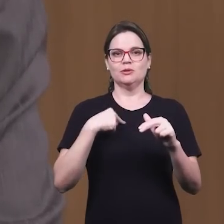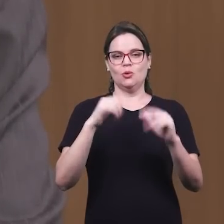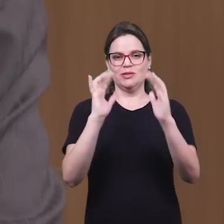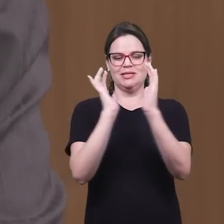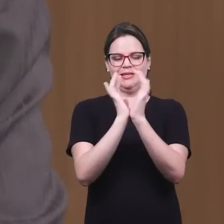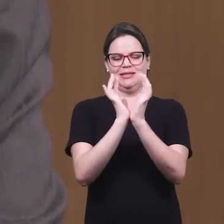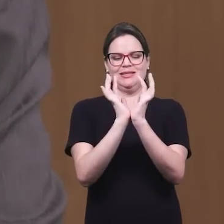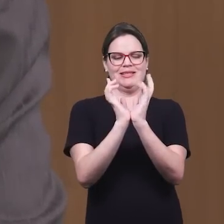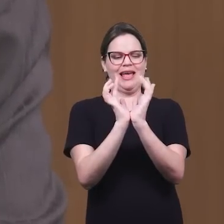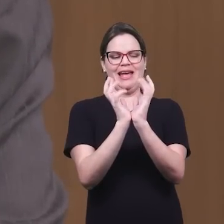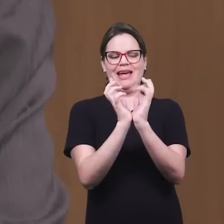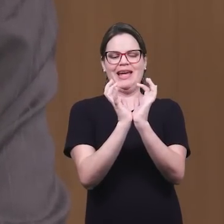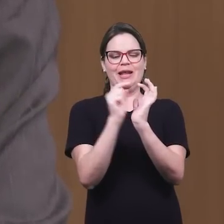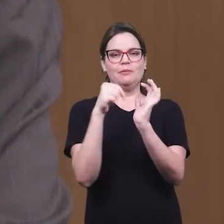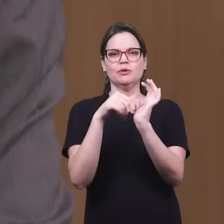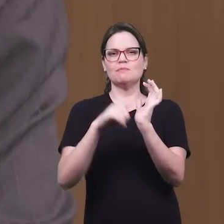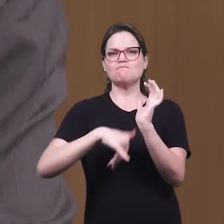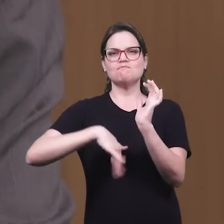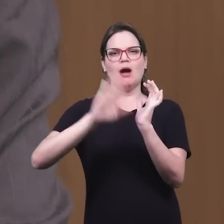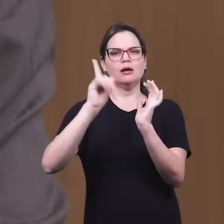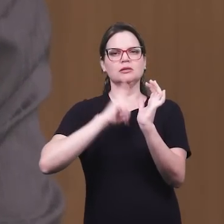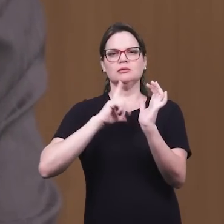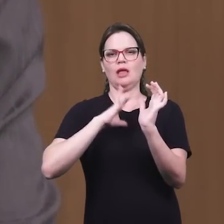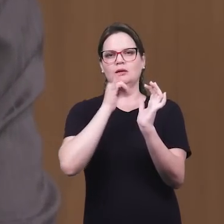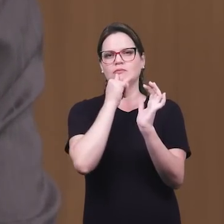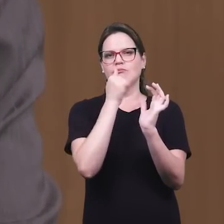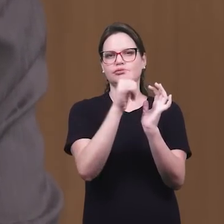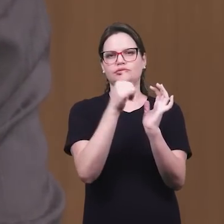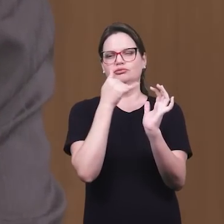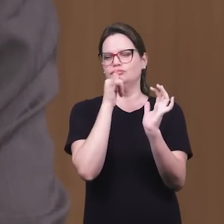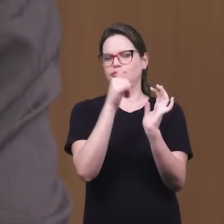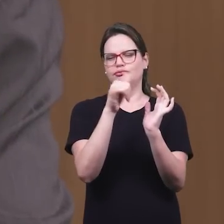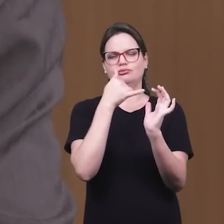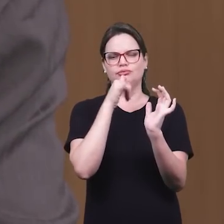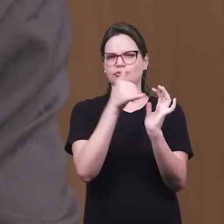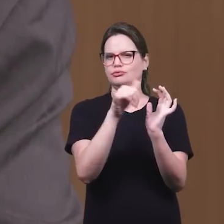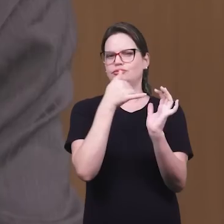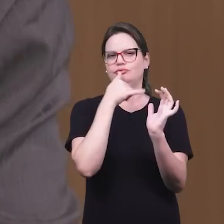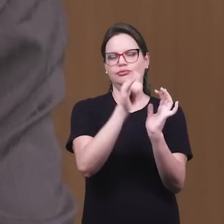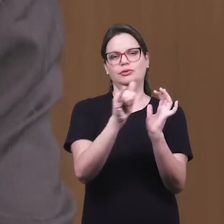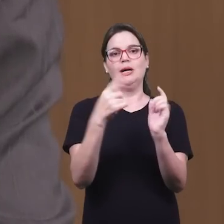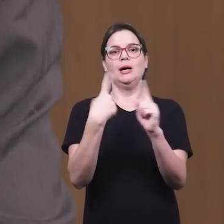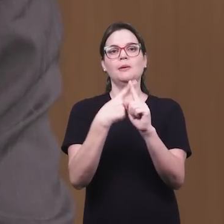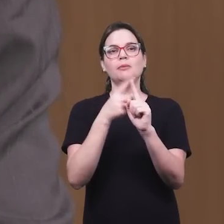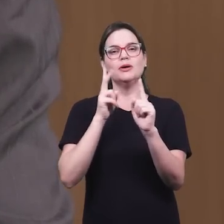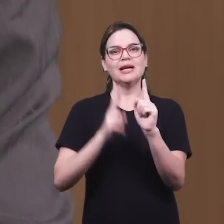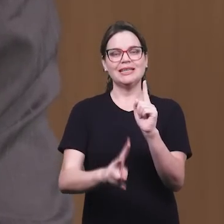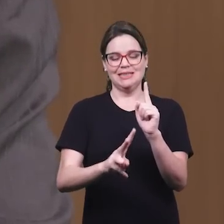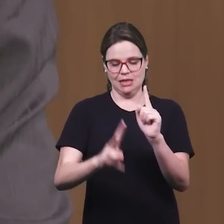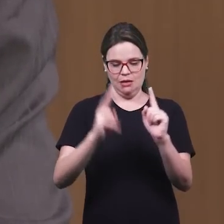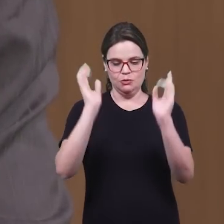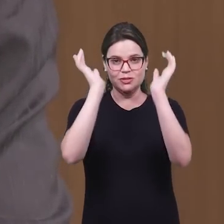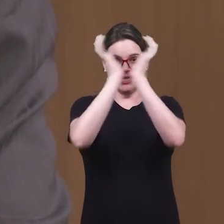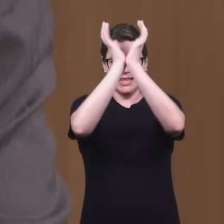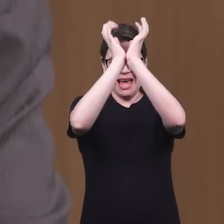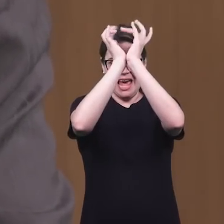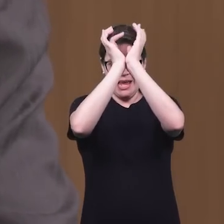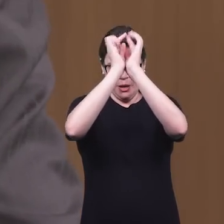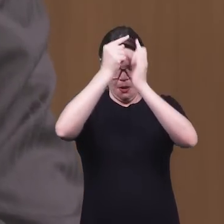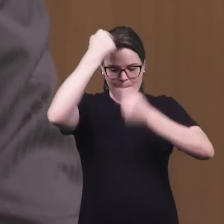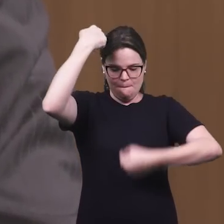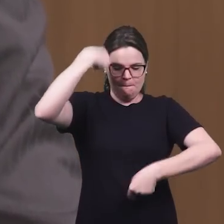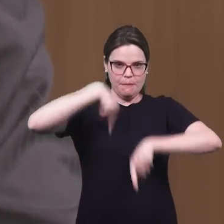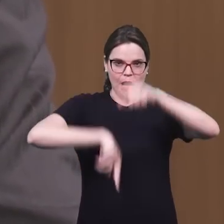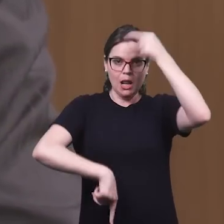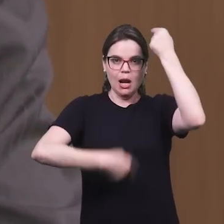do nosso corpo que mais gasta energia. Ele está constantemente ligando tudo aquilo que o